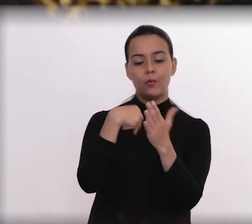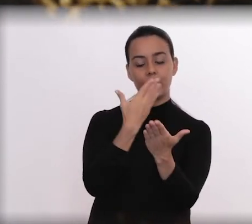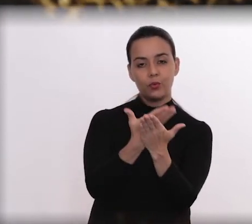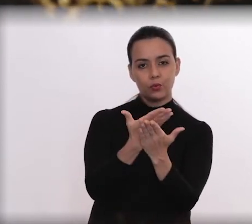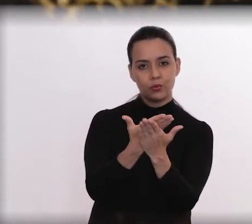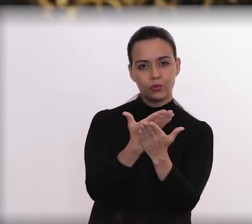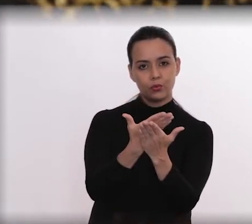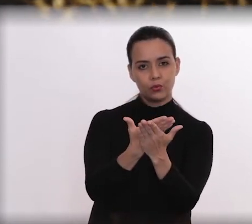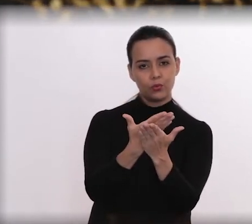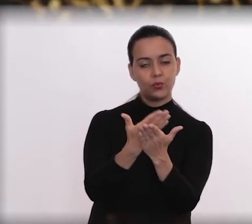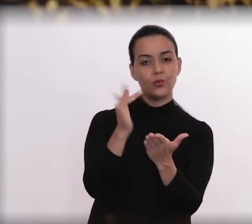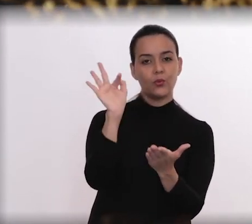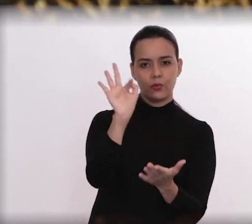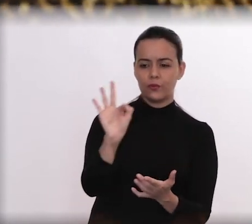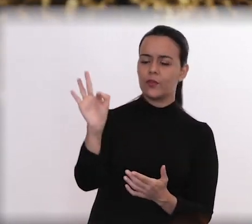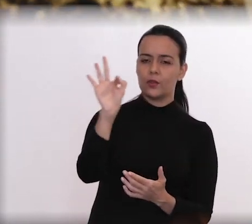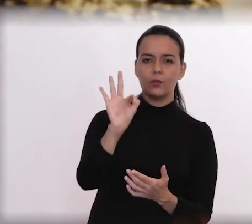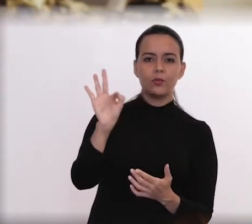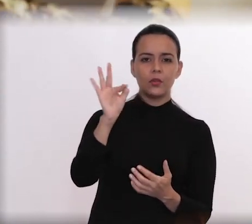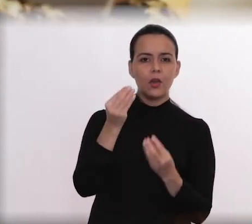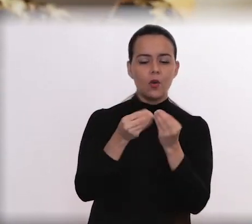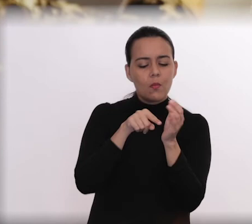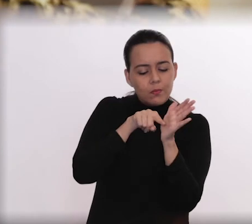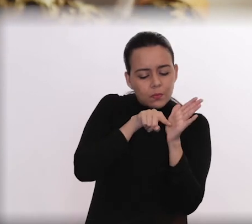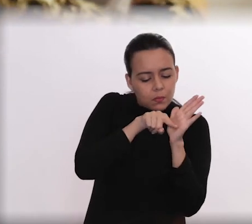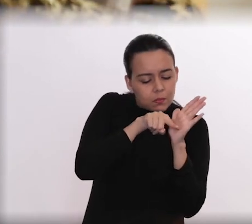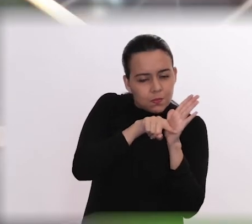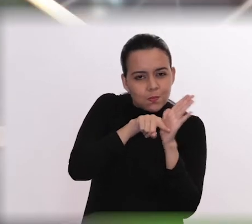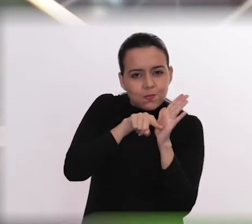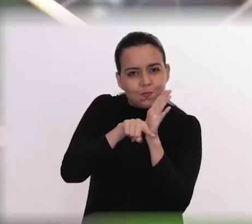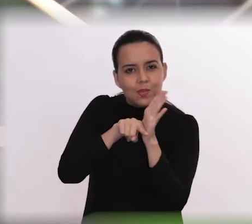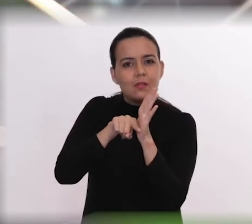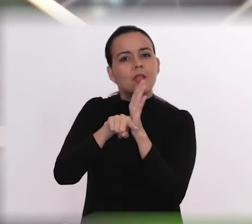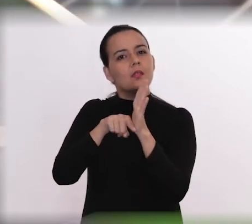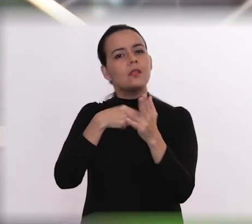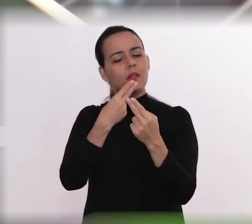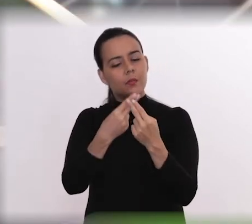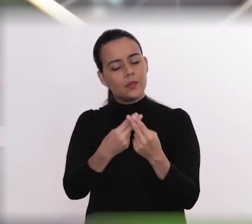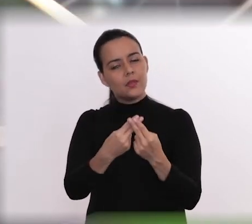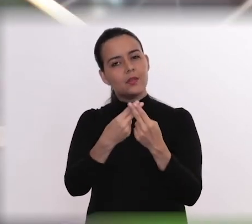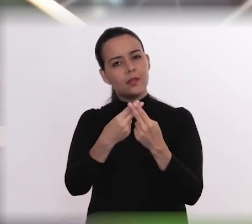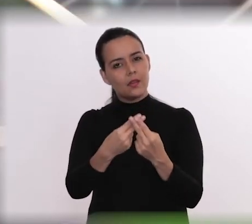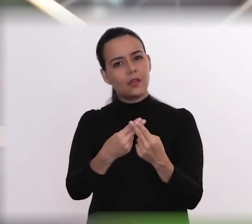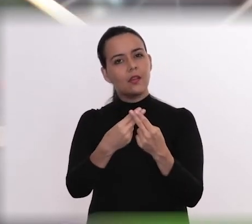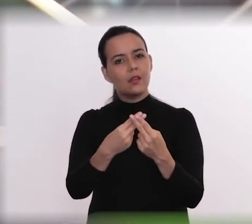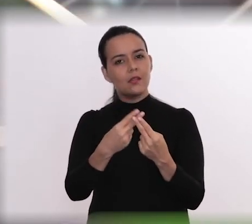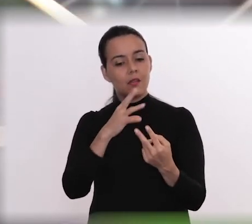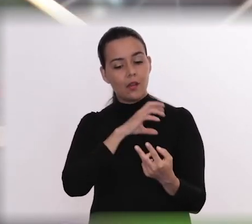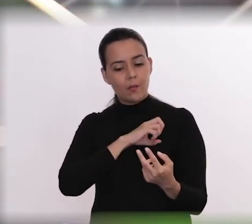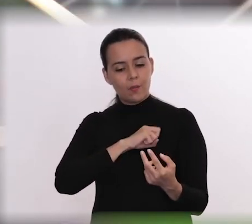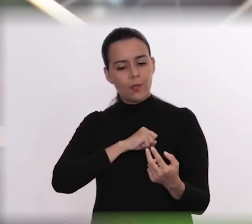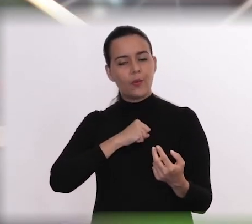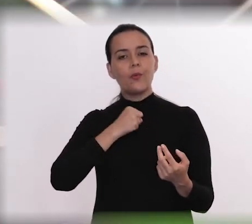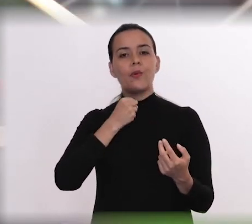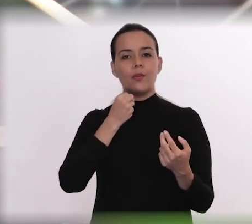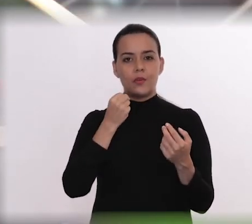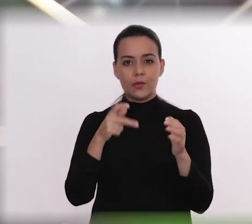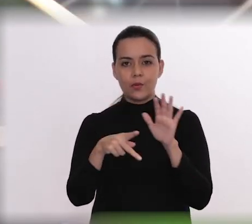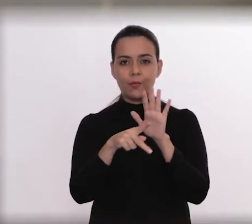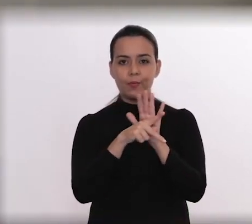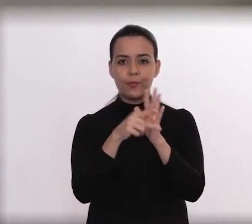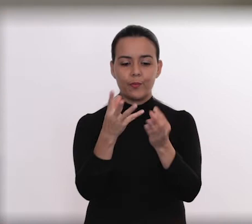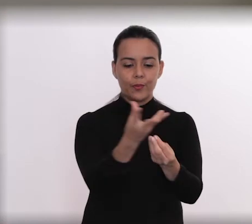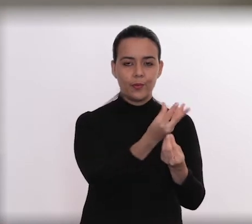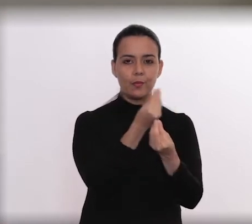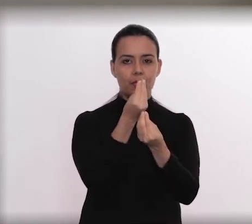legado modernista e examiná-lo com critério e com paciência e com o devido cuidado, justamente a partir desse